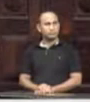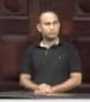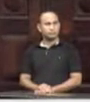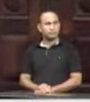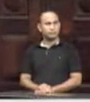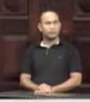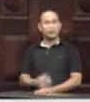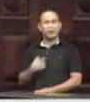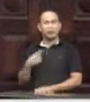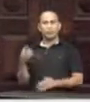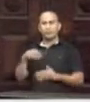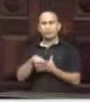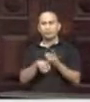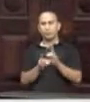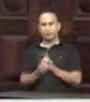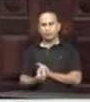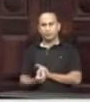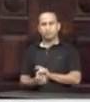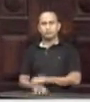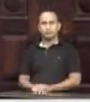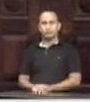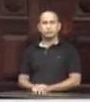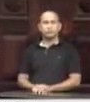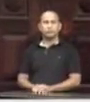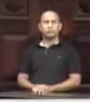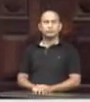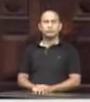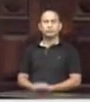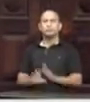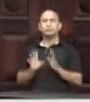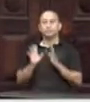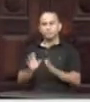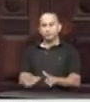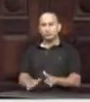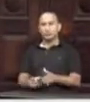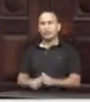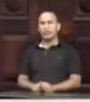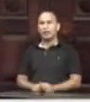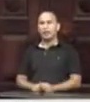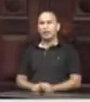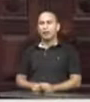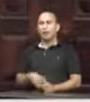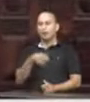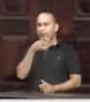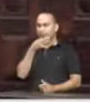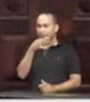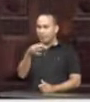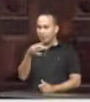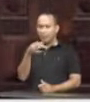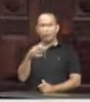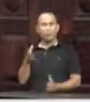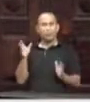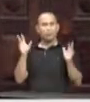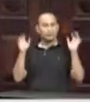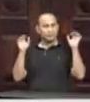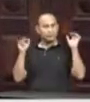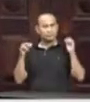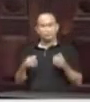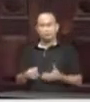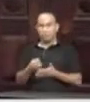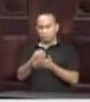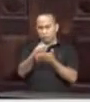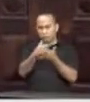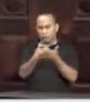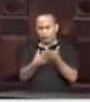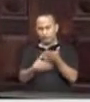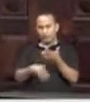Eu votei contra e já expus aqui a minha convicção em relação a isso. O orçamento